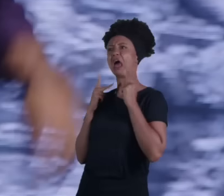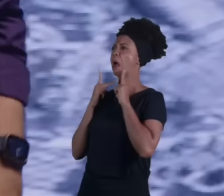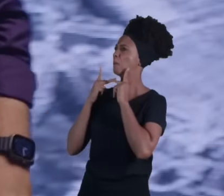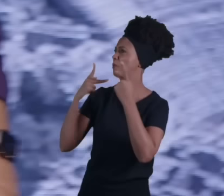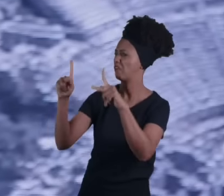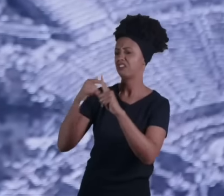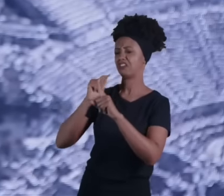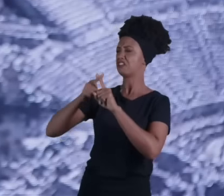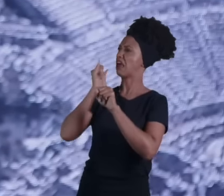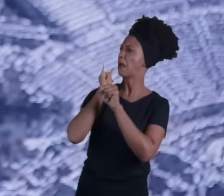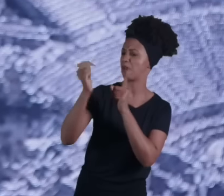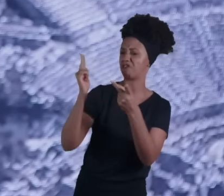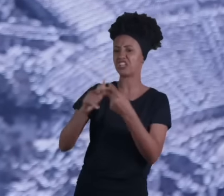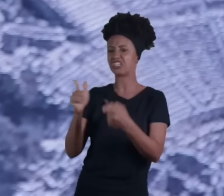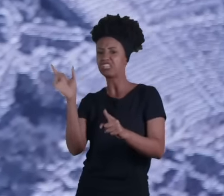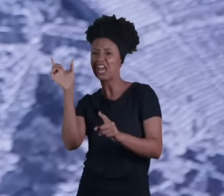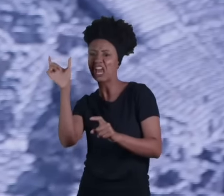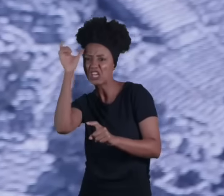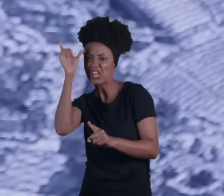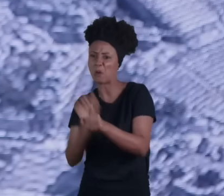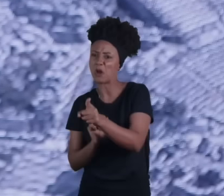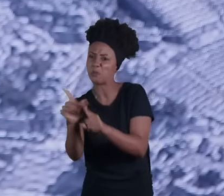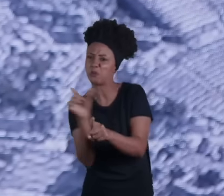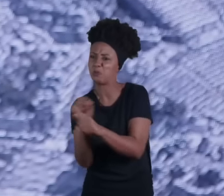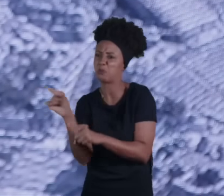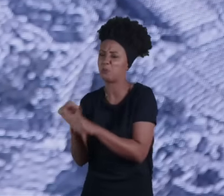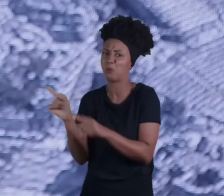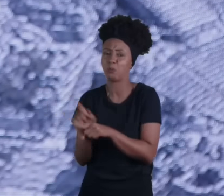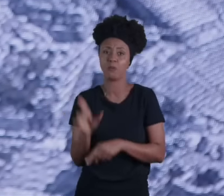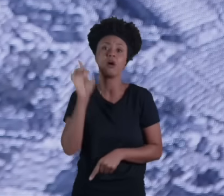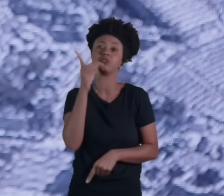que praticais a iniquidade, porque eu nunca vos conheci.